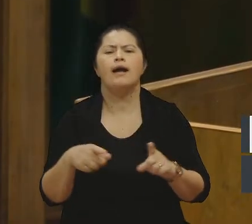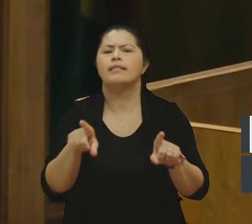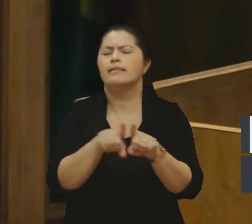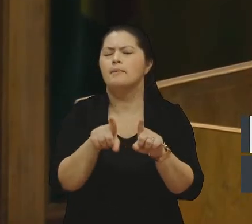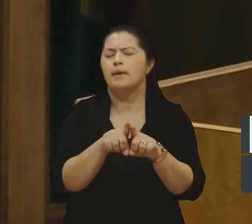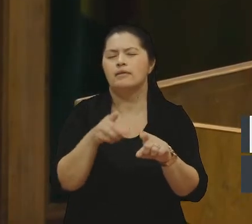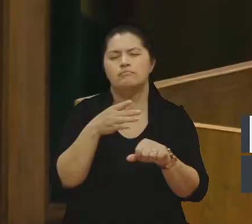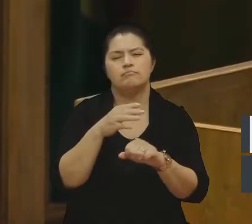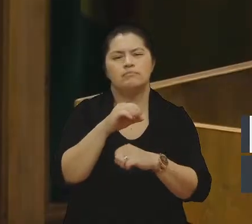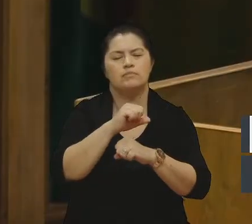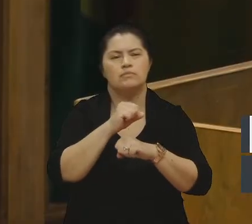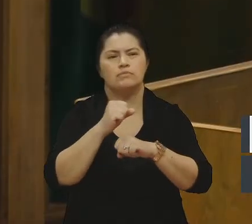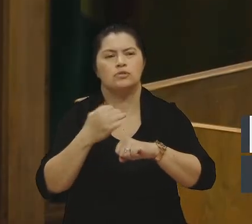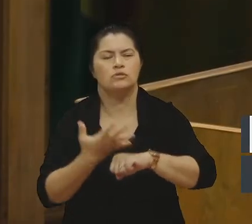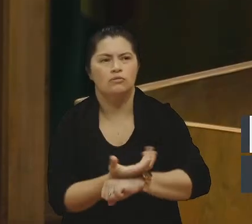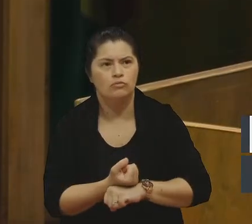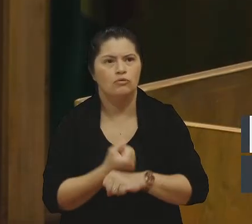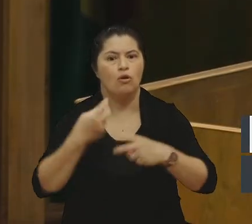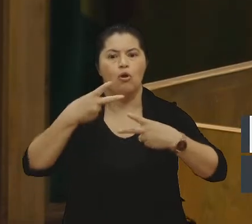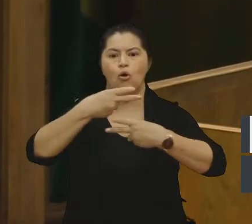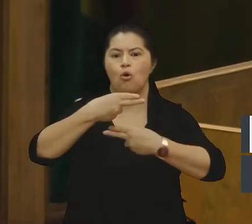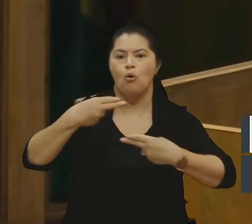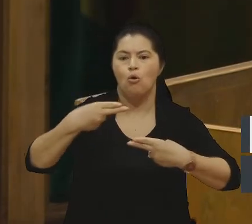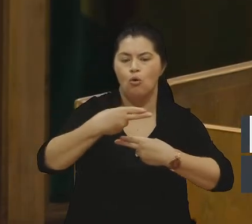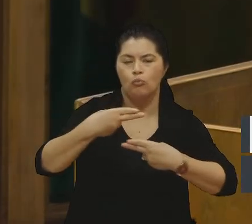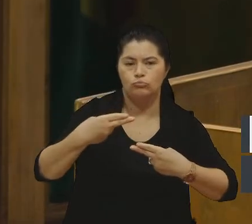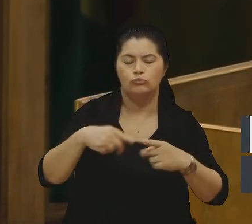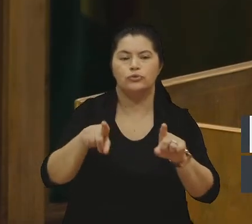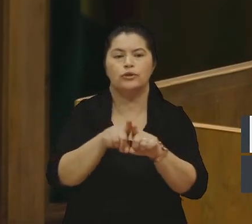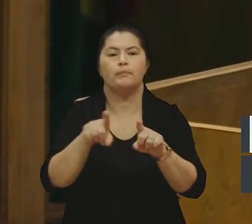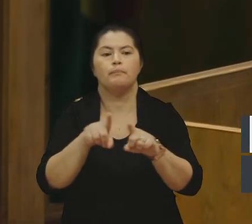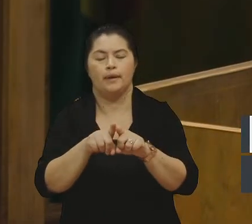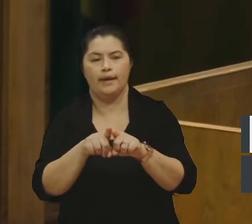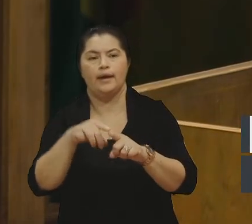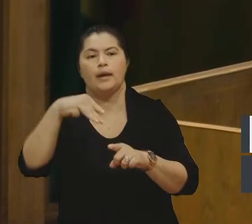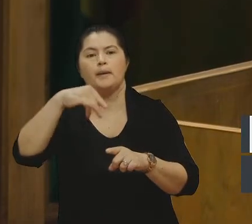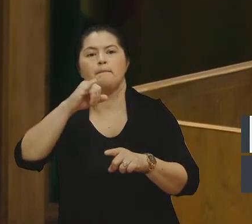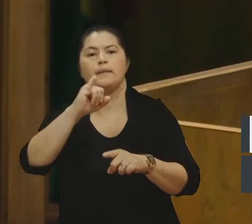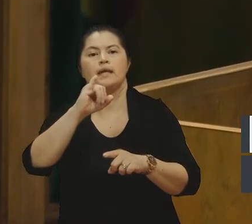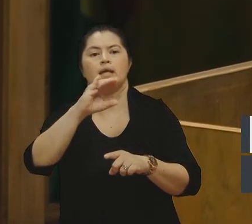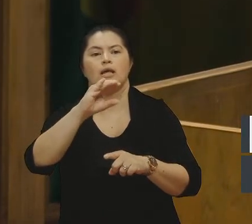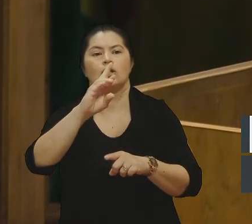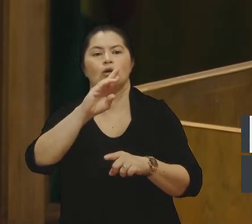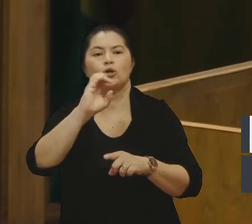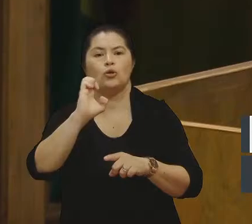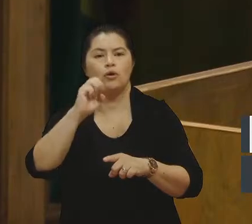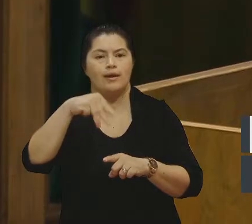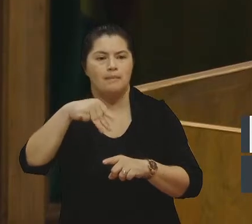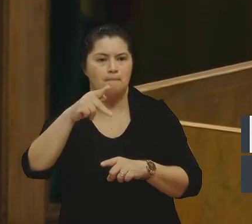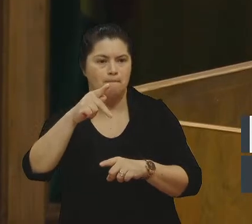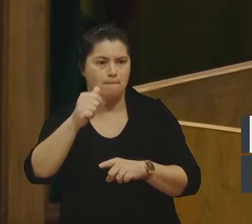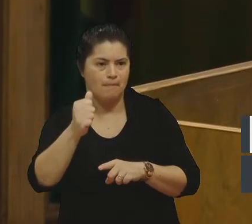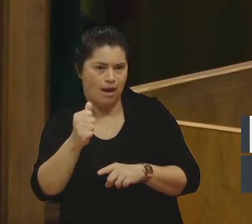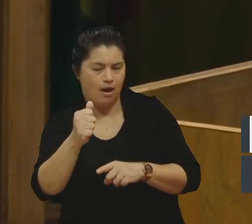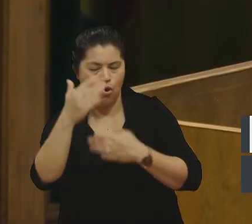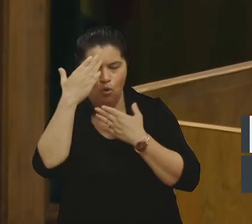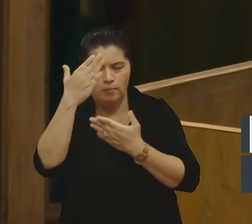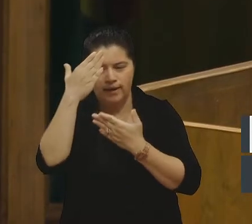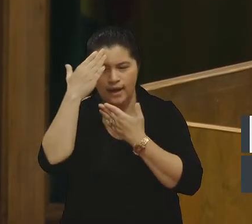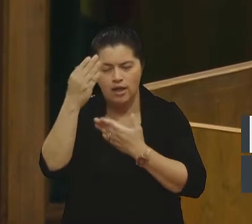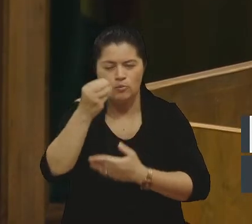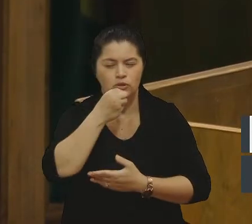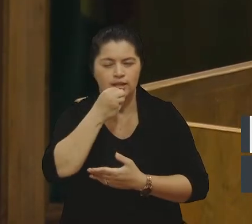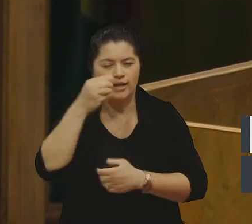presentes, Sebrae, Microempa, e o próprio Sicredi também como um parceiro apoiador. Então, parabéns e obrigado novamente pela oportunidade de estar aqui, tá